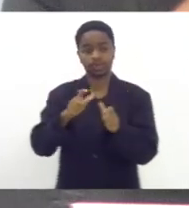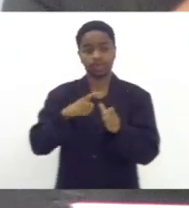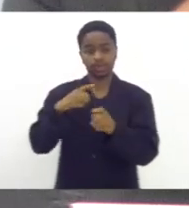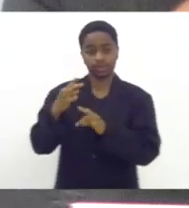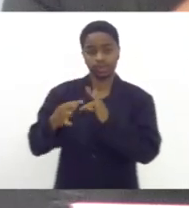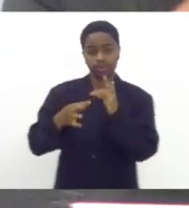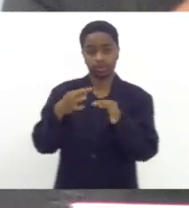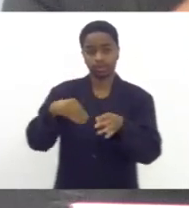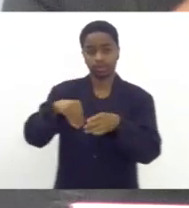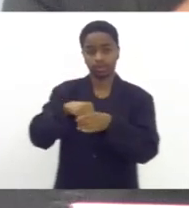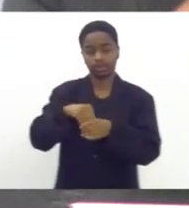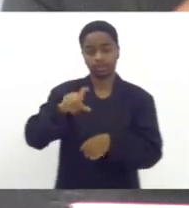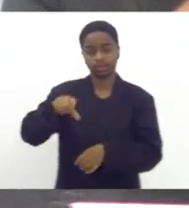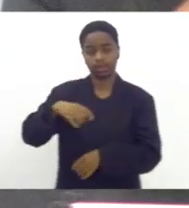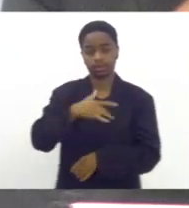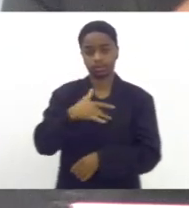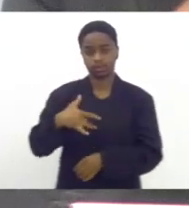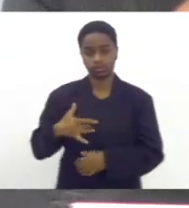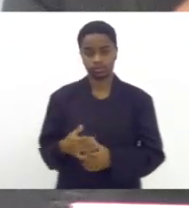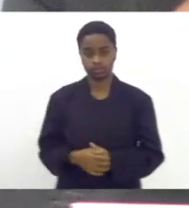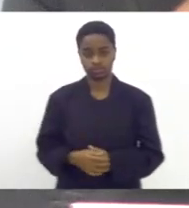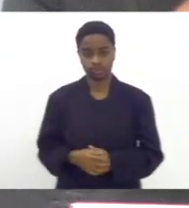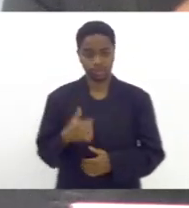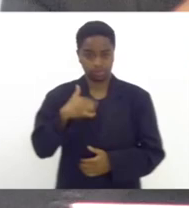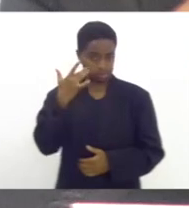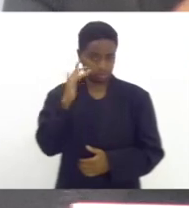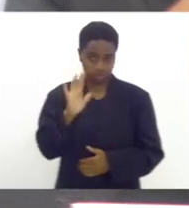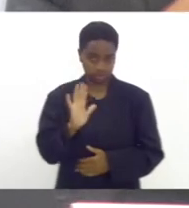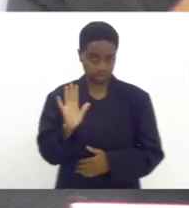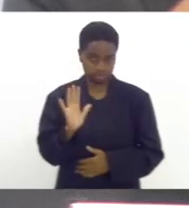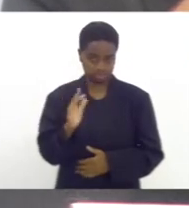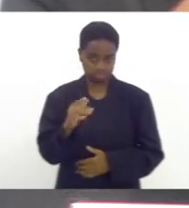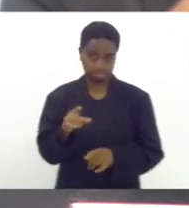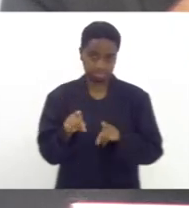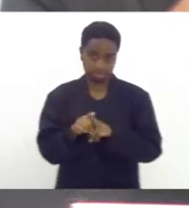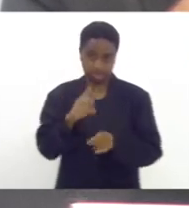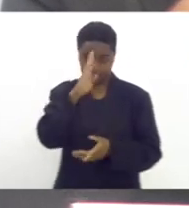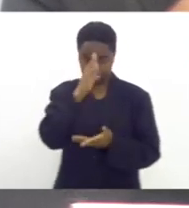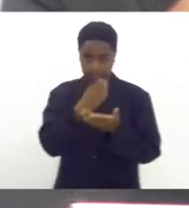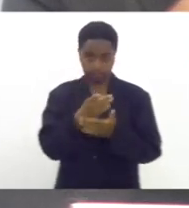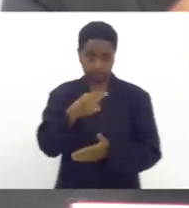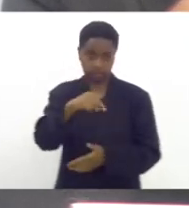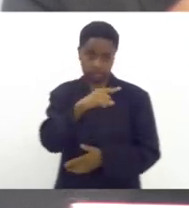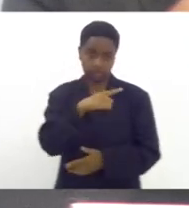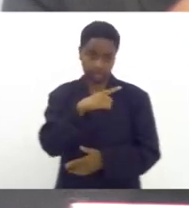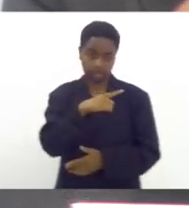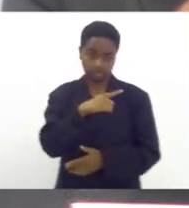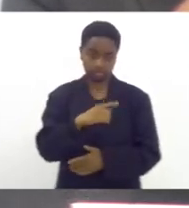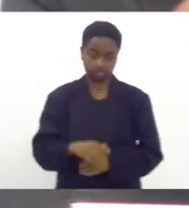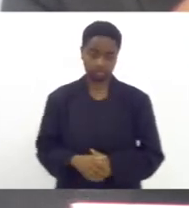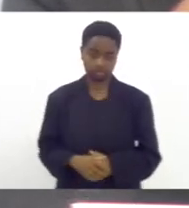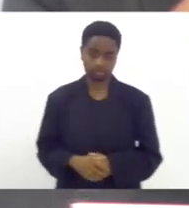de saúde eu não tenho esse número eu acho que os senhores senhoras TM